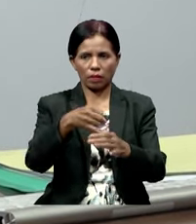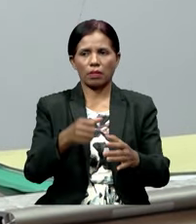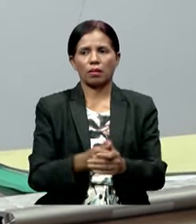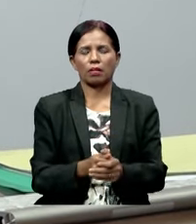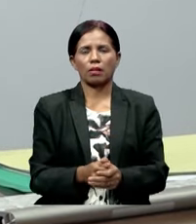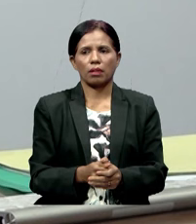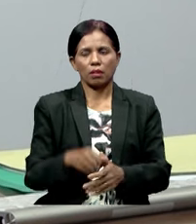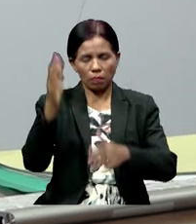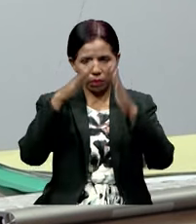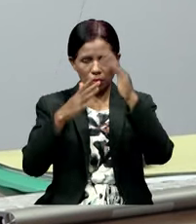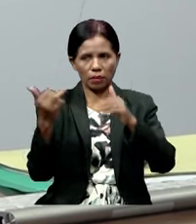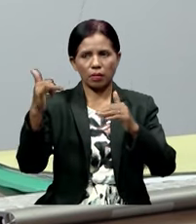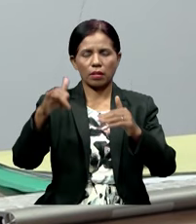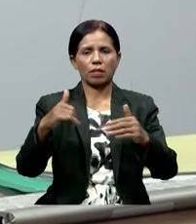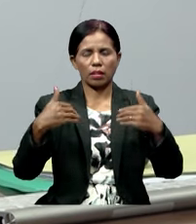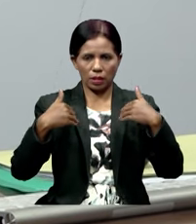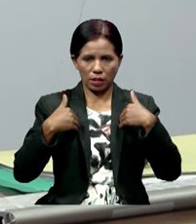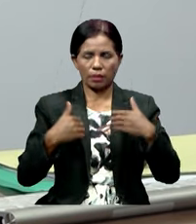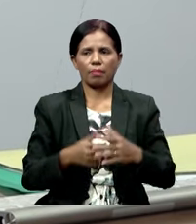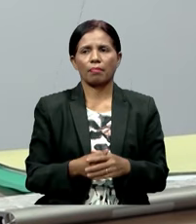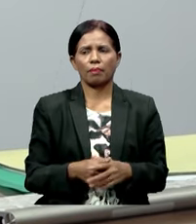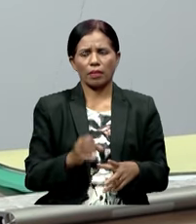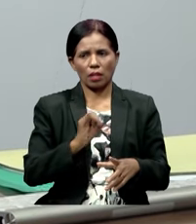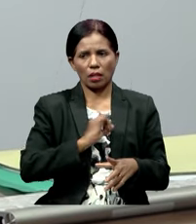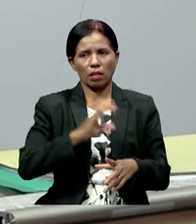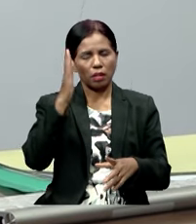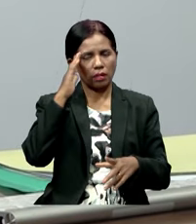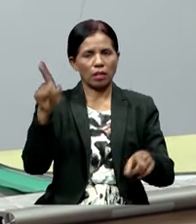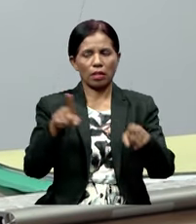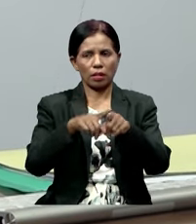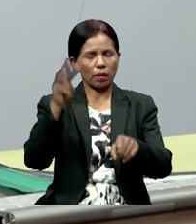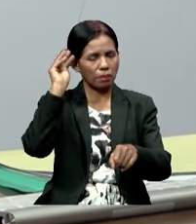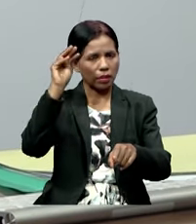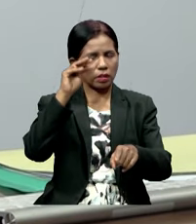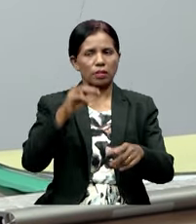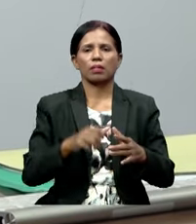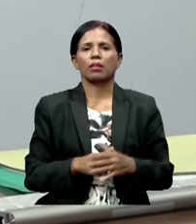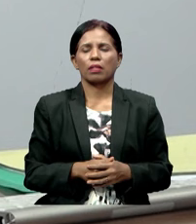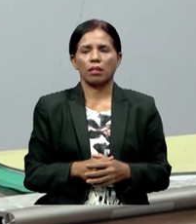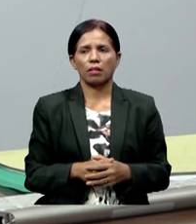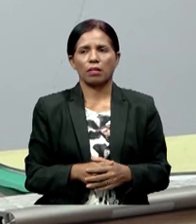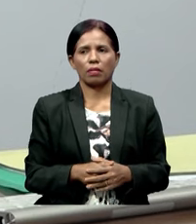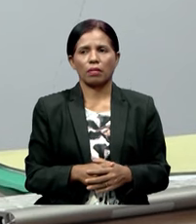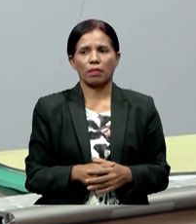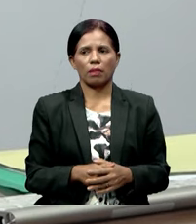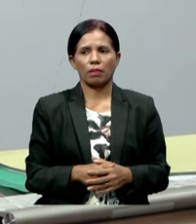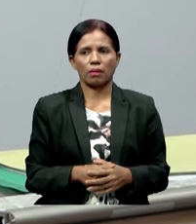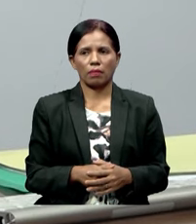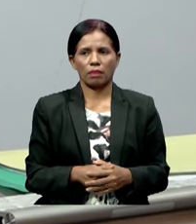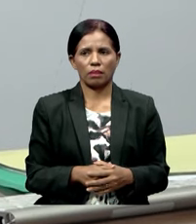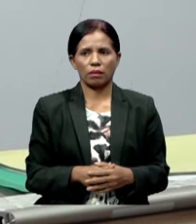mas problema se não é que Mosu né. Não é no ministro coordenador e nebe maka